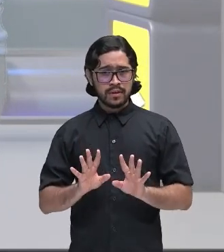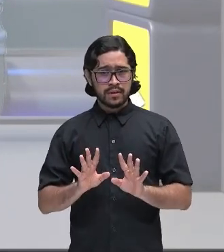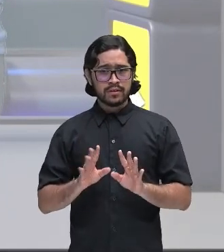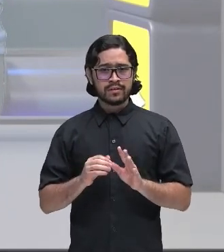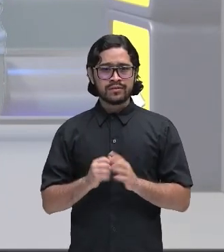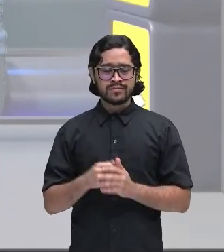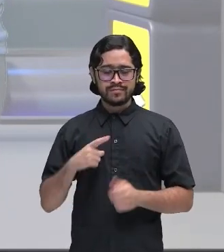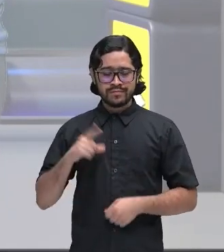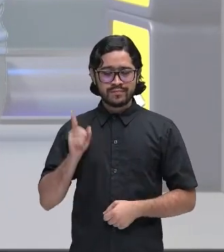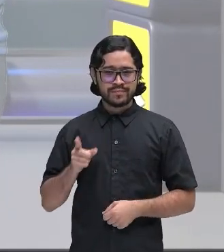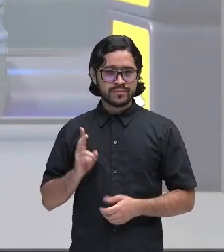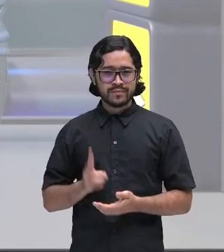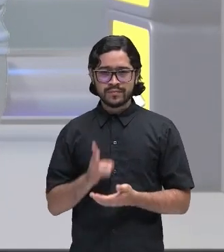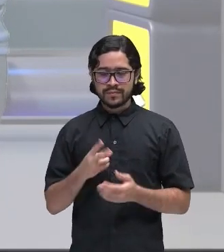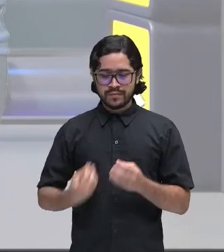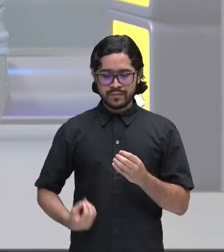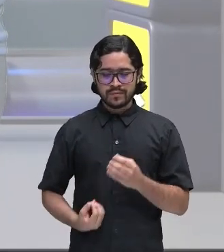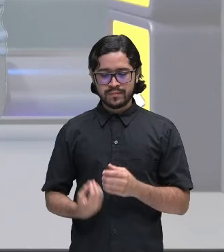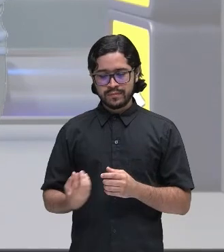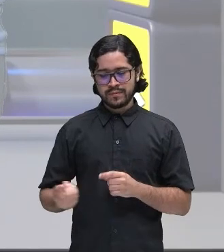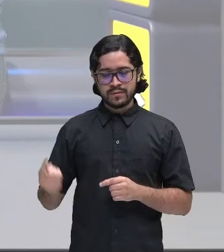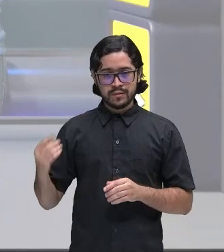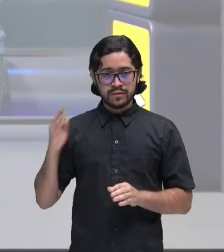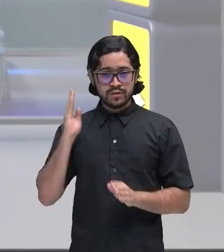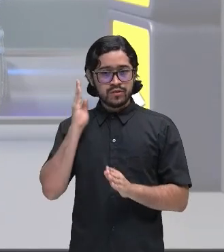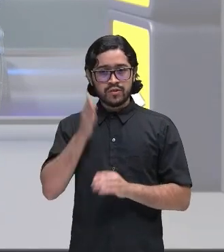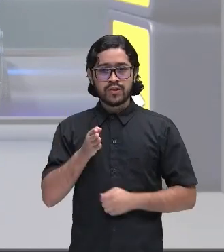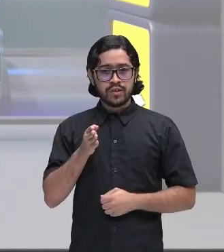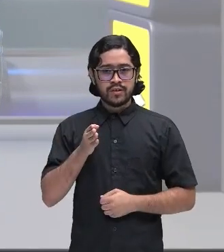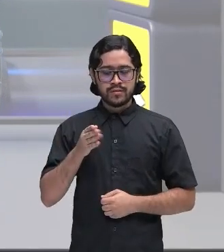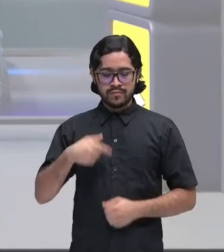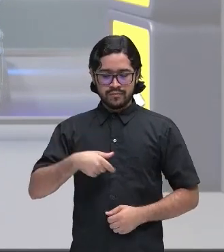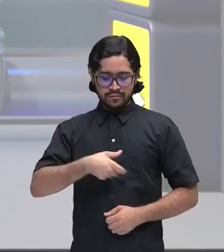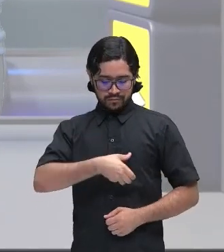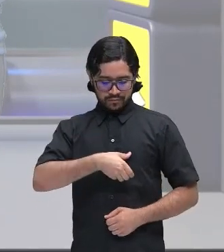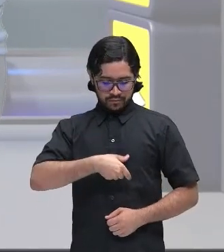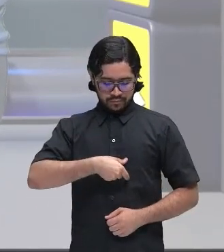constantemente, diretamente no intestino delgado. E isso é o ruim. Ela